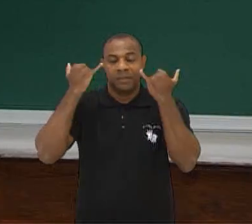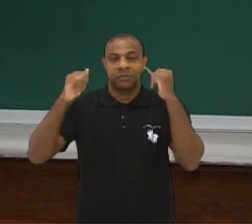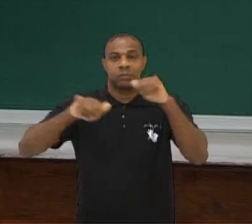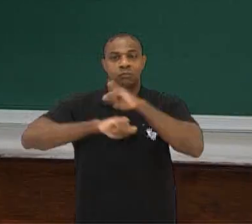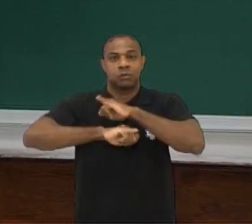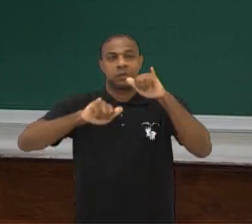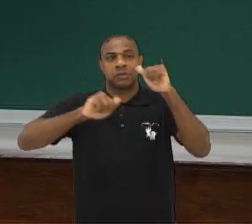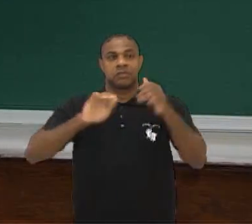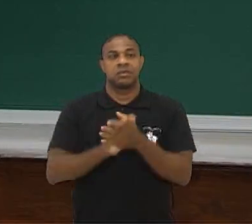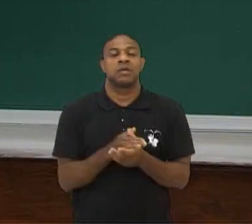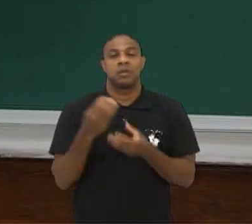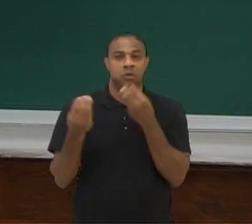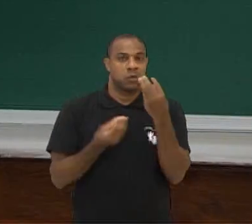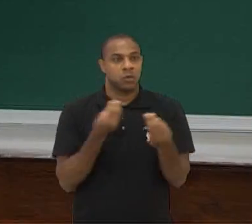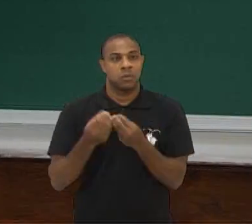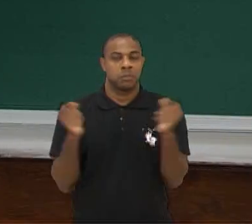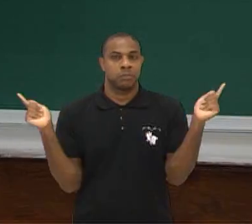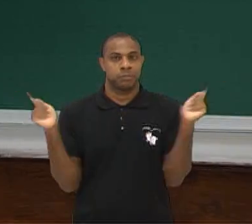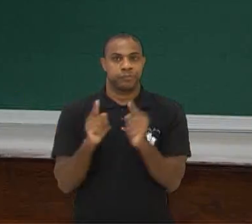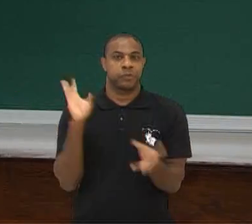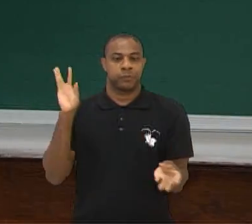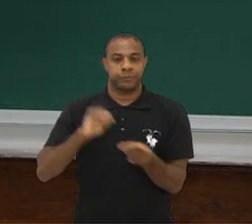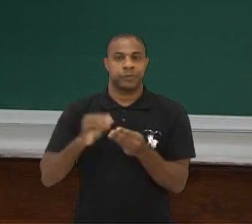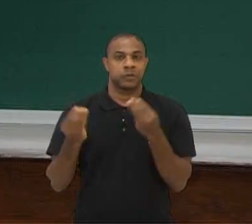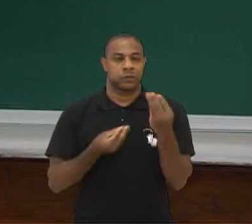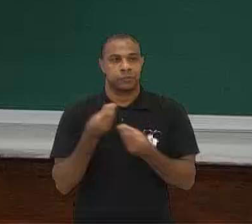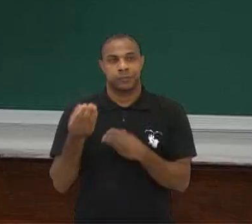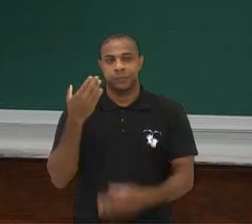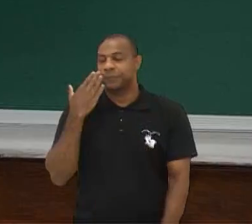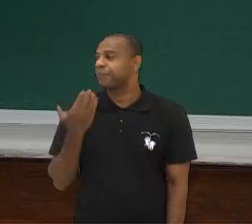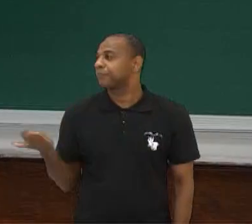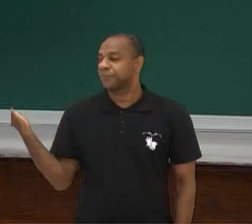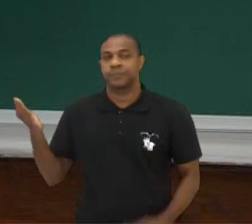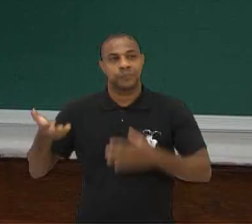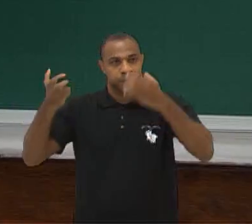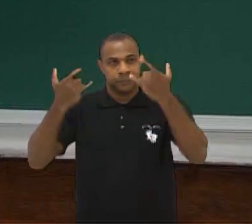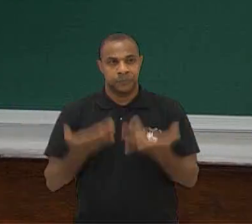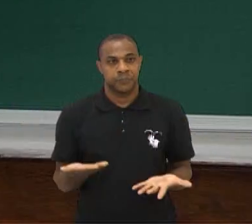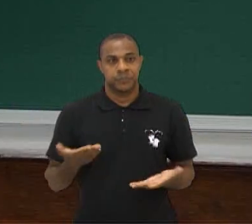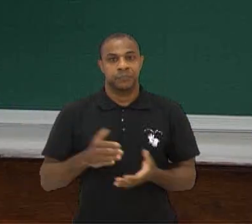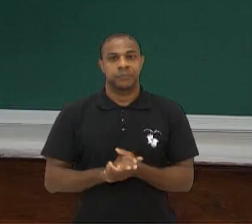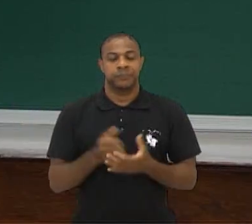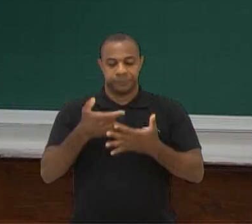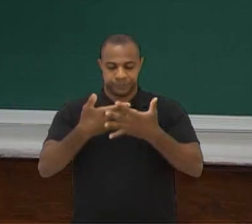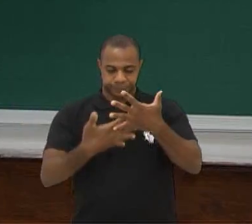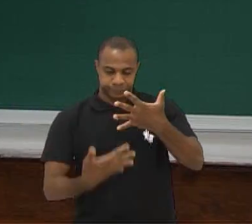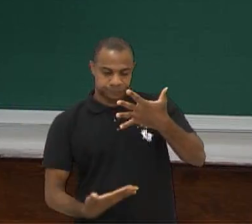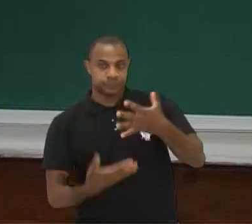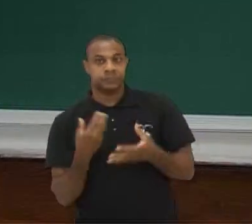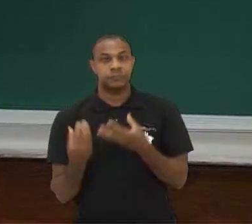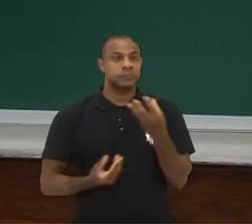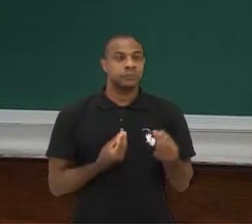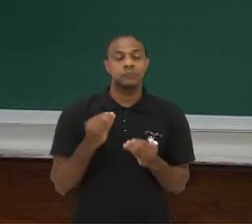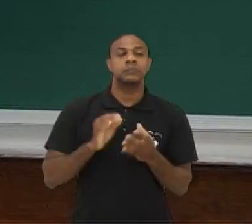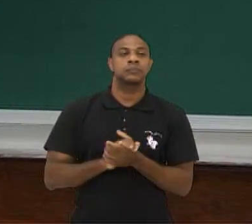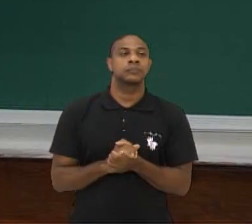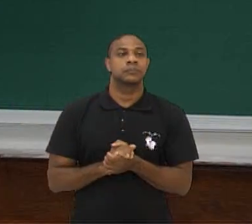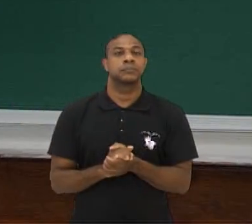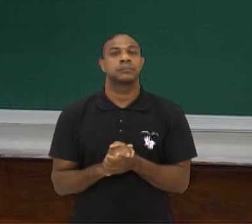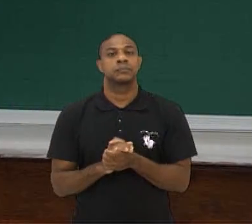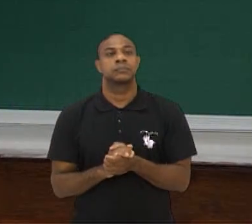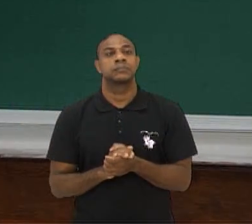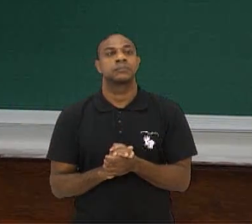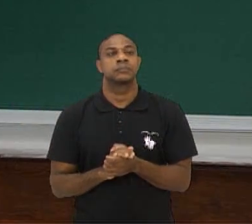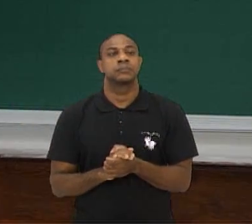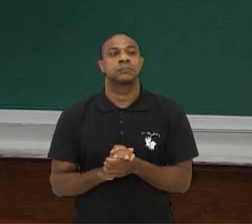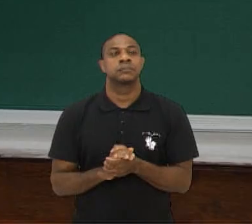que está essa síntese aqui para o leitor entender exatamente do que vai se tratar, né, do decorrer do corpo do texto, do desenvolvimento. Então, ele diz